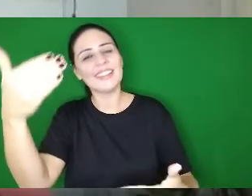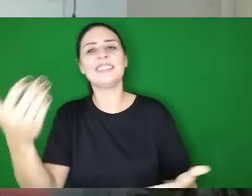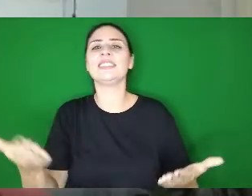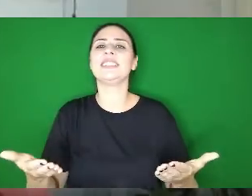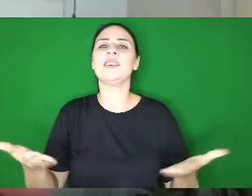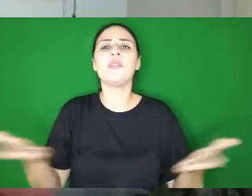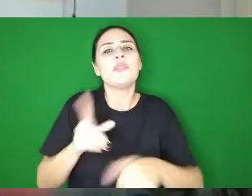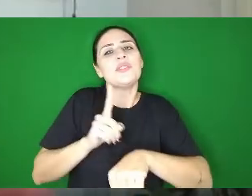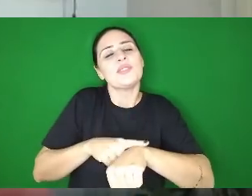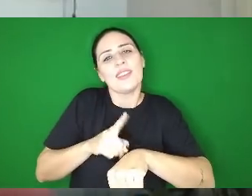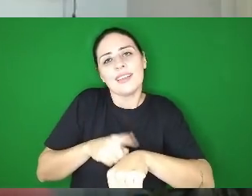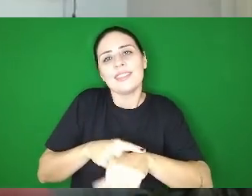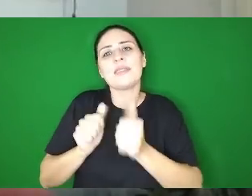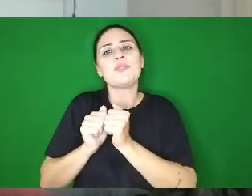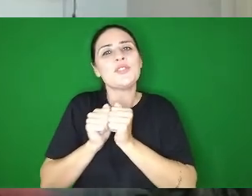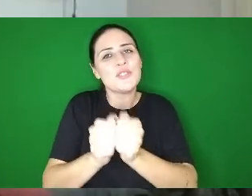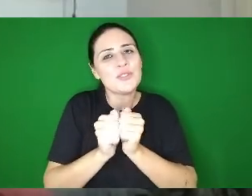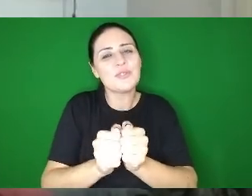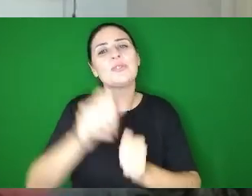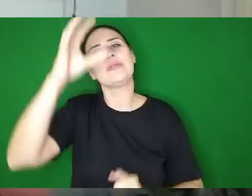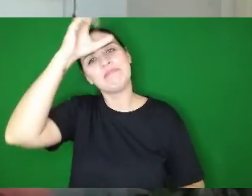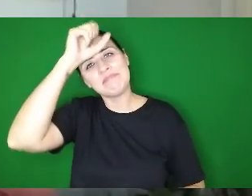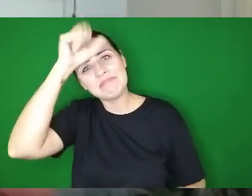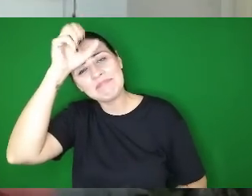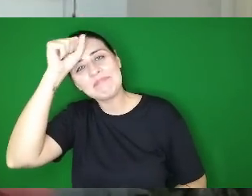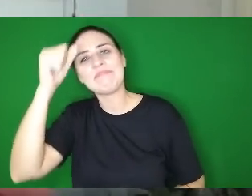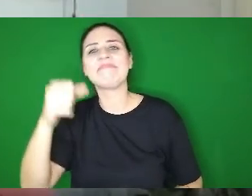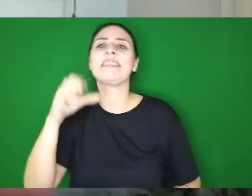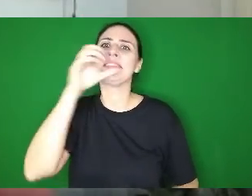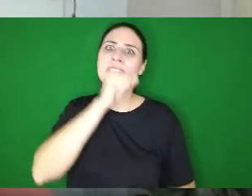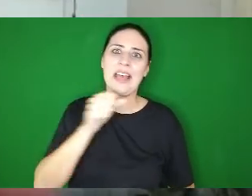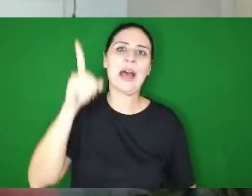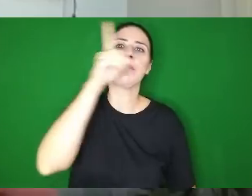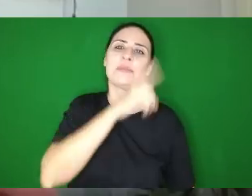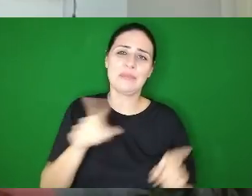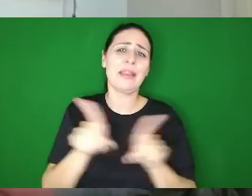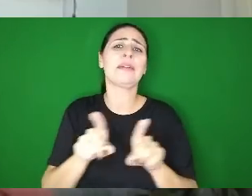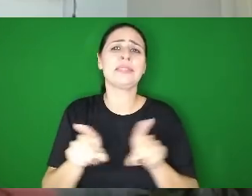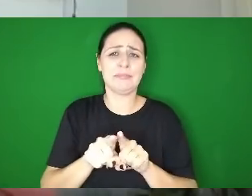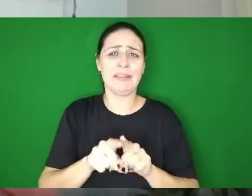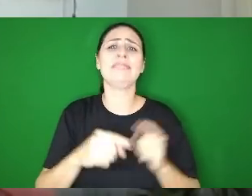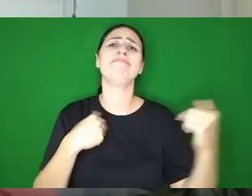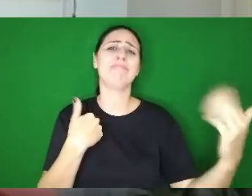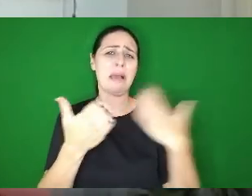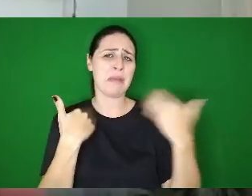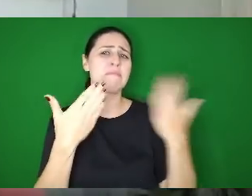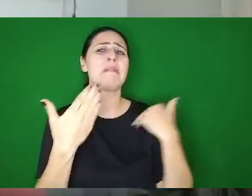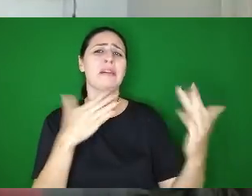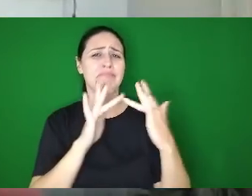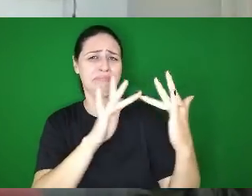pelo tempo que passamos juntas aqui, aprendendo no final de semana, que trocamos muitas figurinhas também